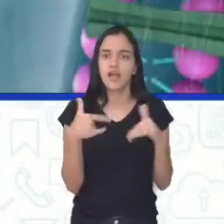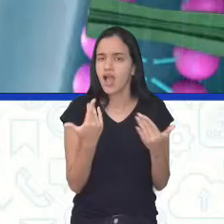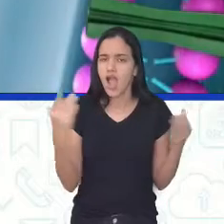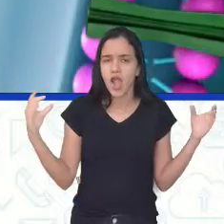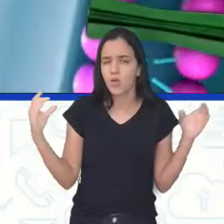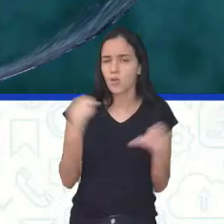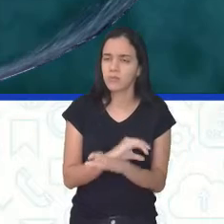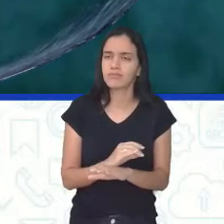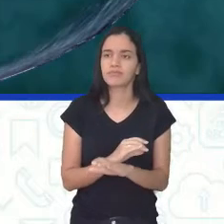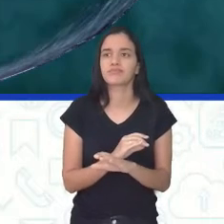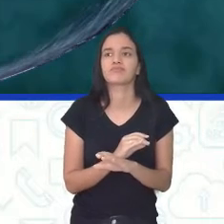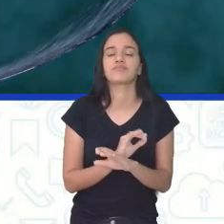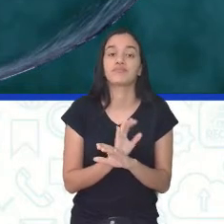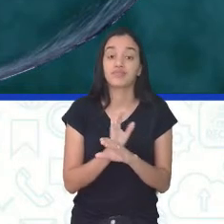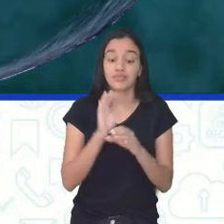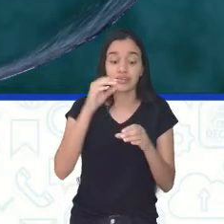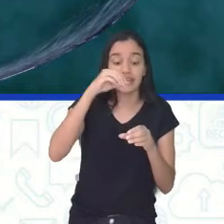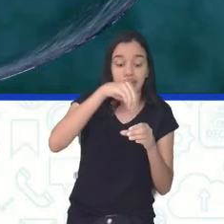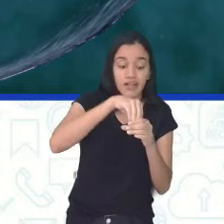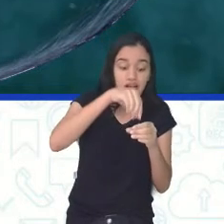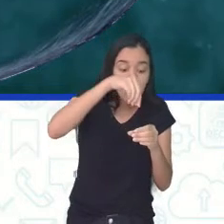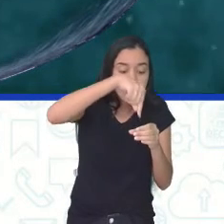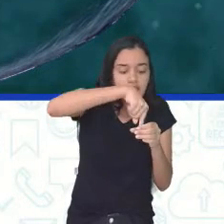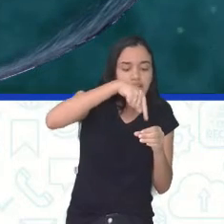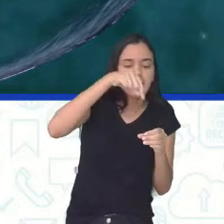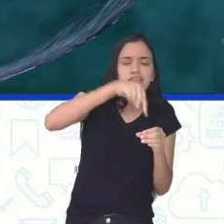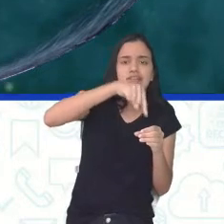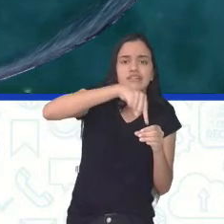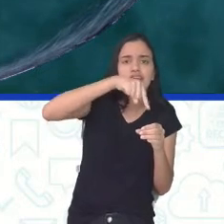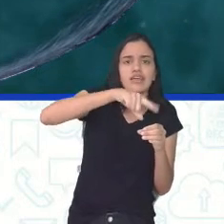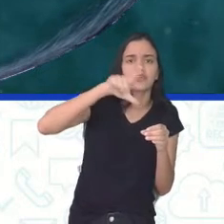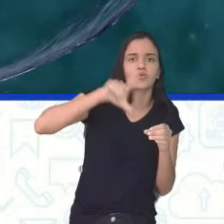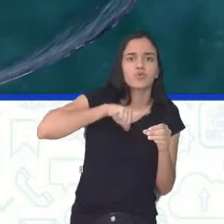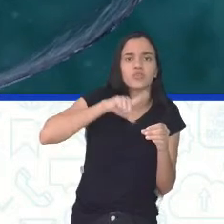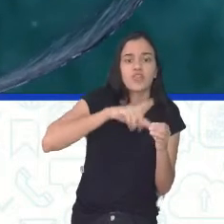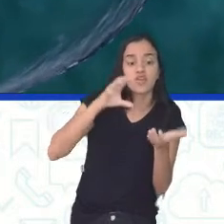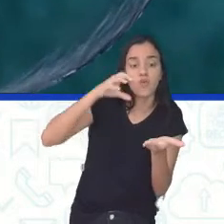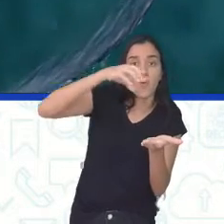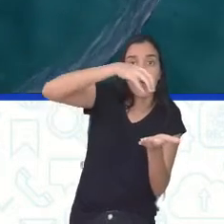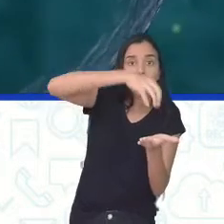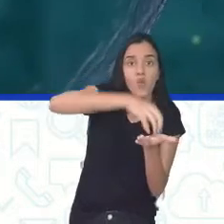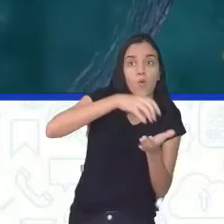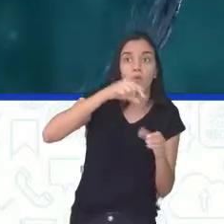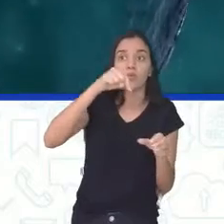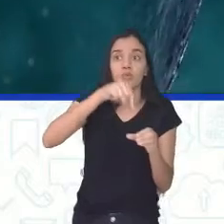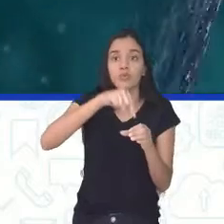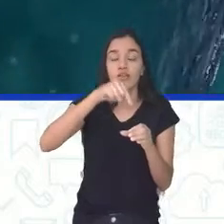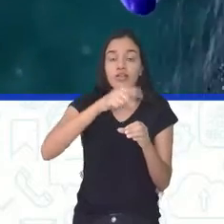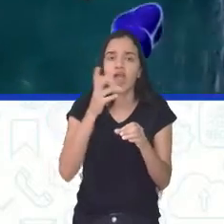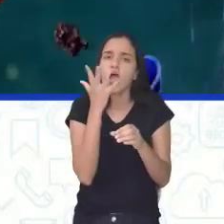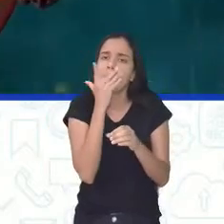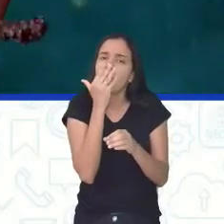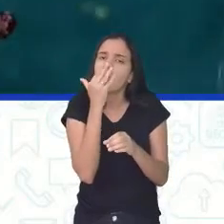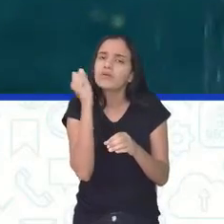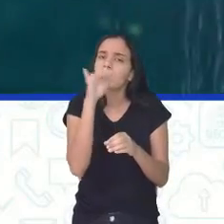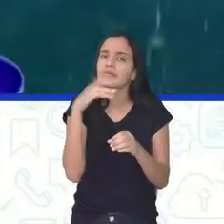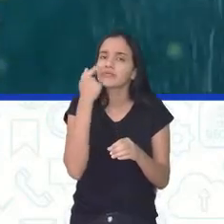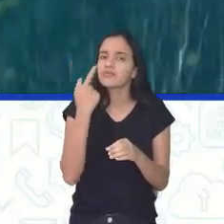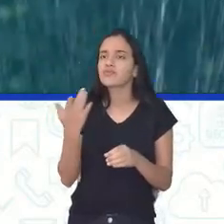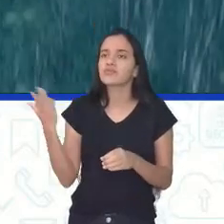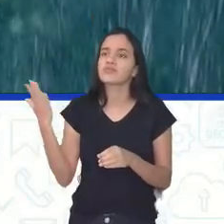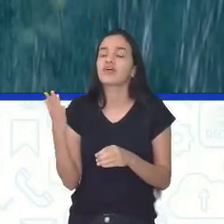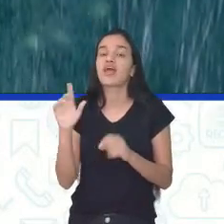preenchida, né? Então, dentro da célula tem um núcleo, tem um citoplasma. E essas figurinhas coloridas são o quê? São